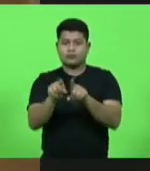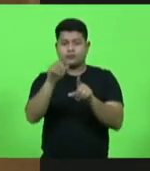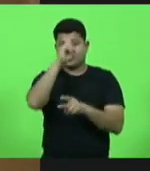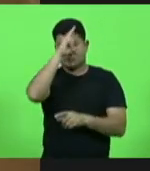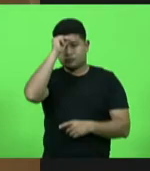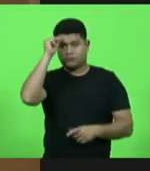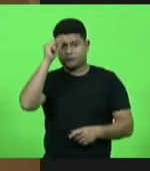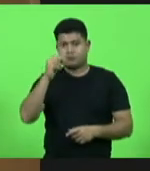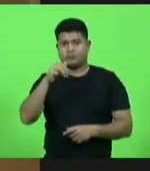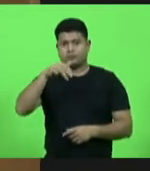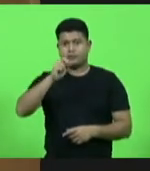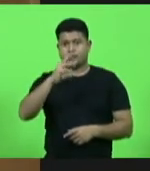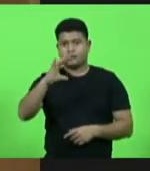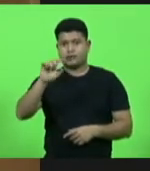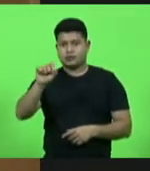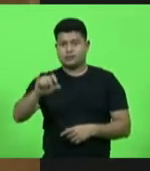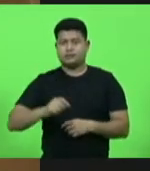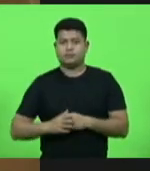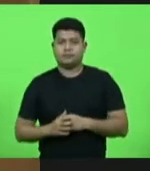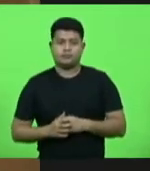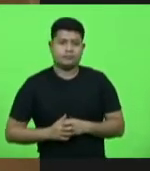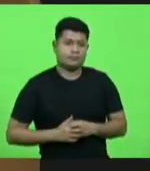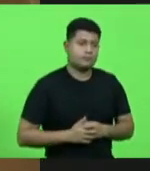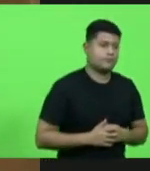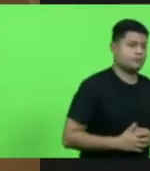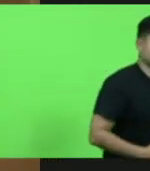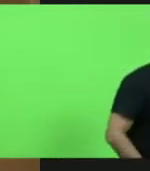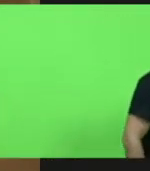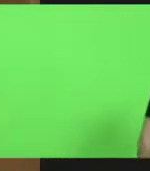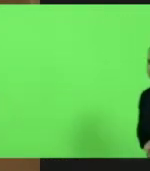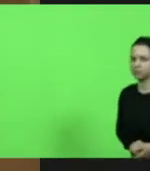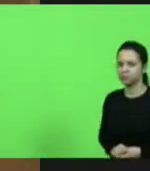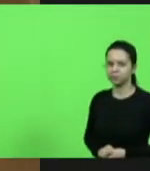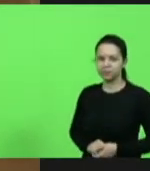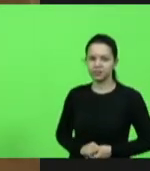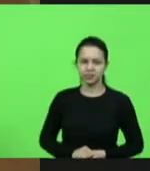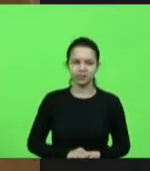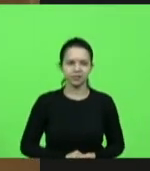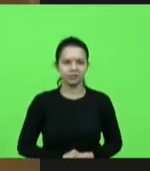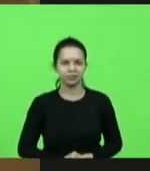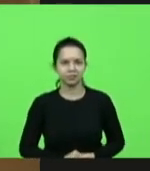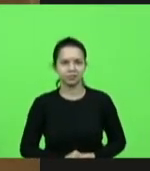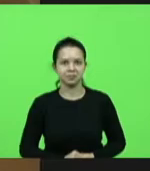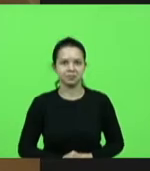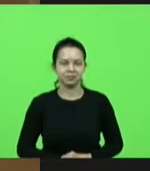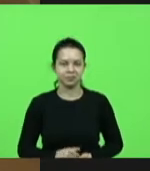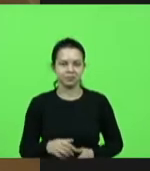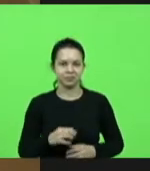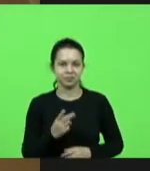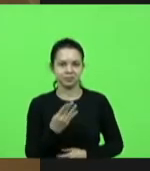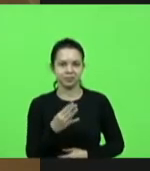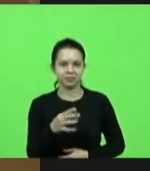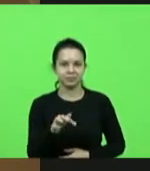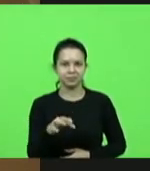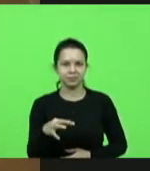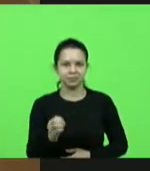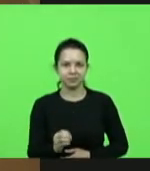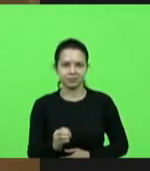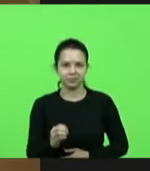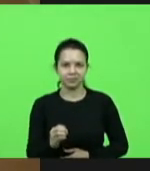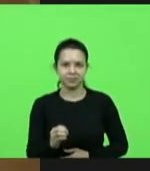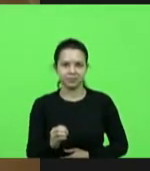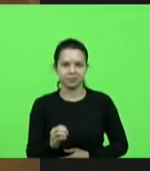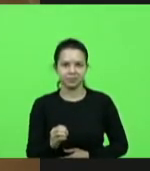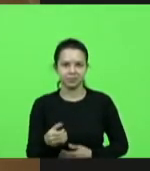dizendo que a situação aí, como falou o deputado Padre Pedro, situação do piso da 470, fundamentalmente entre Apiúna